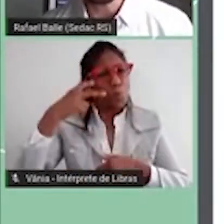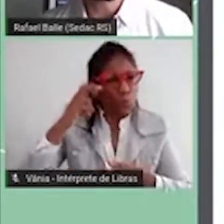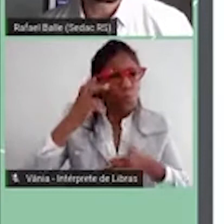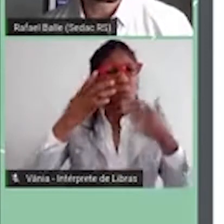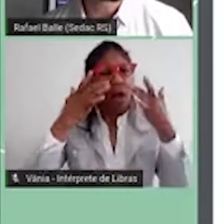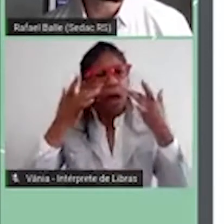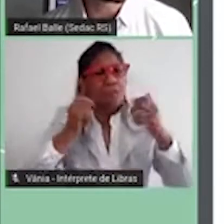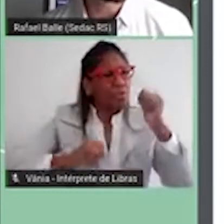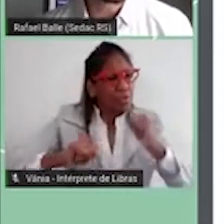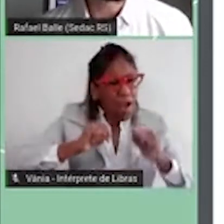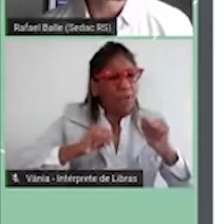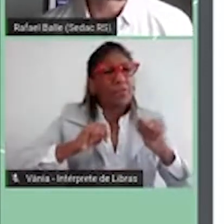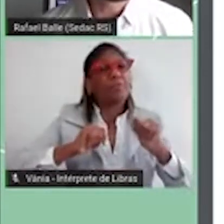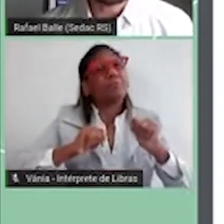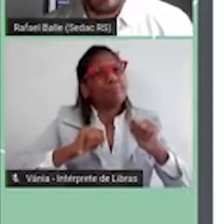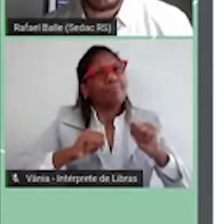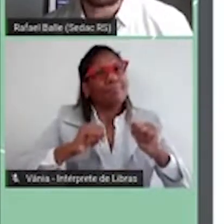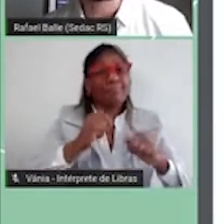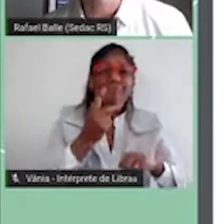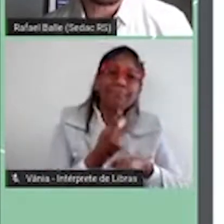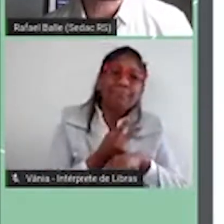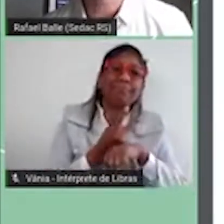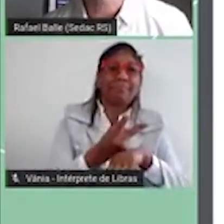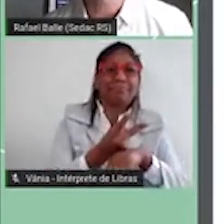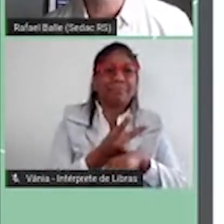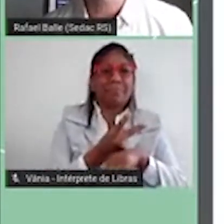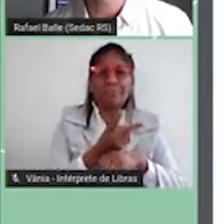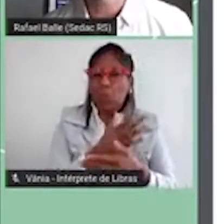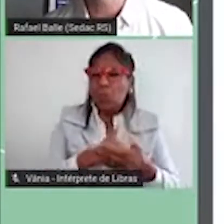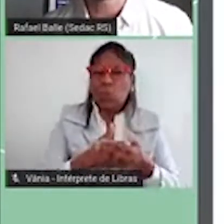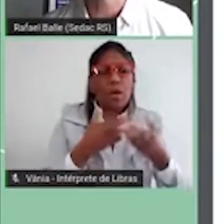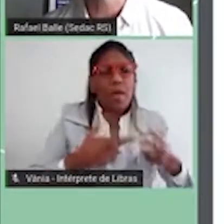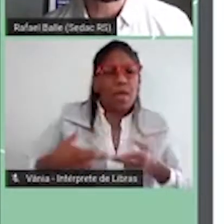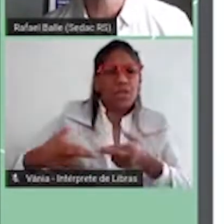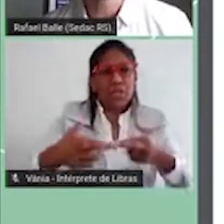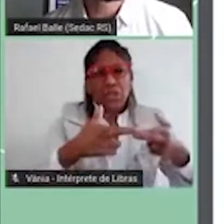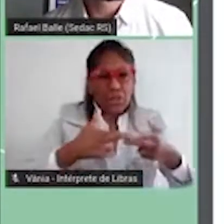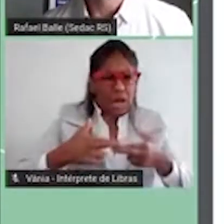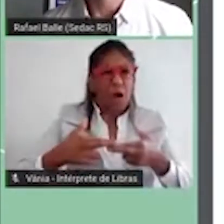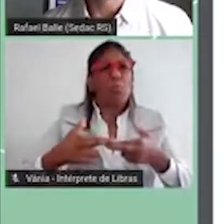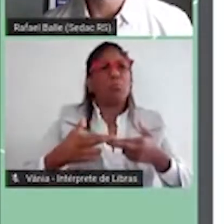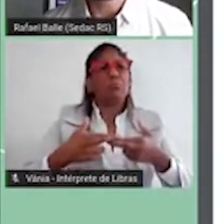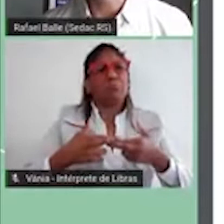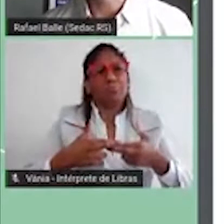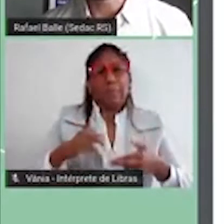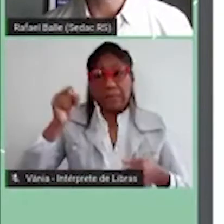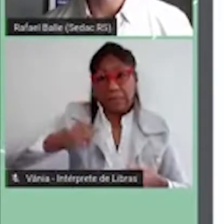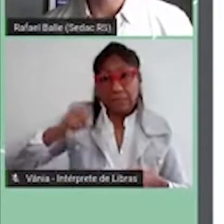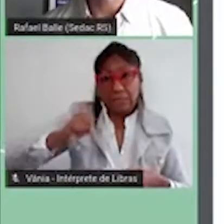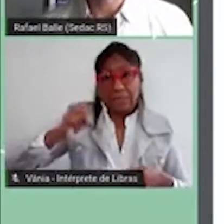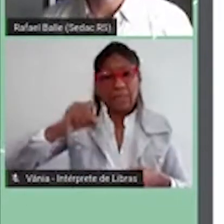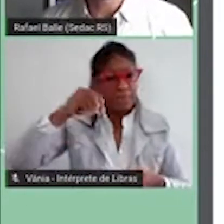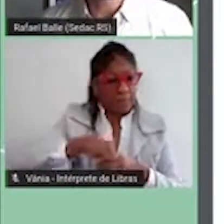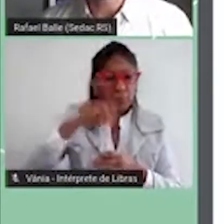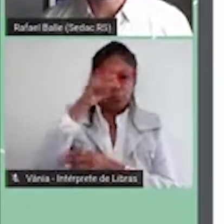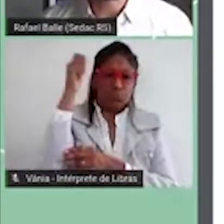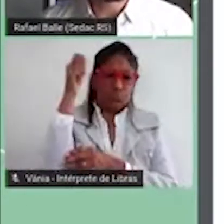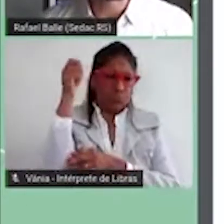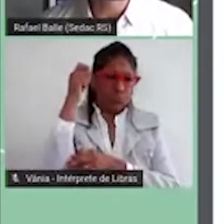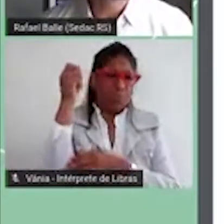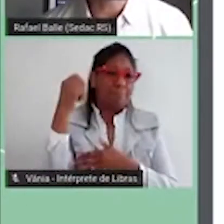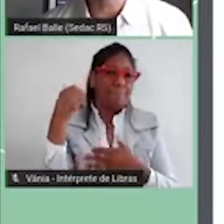buscar contemplar todas as regiões, as áreas e segmentos aqui do nosso estado. Então, é uma questão,